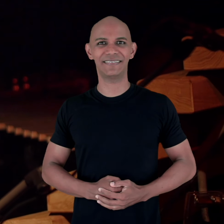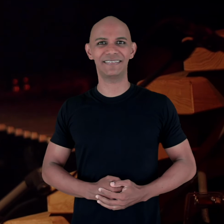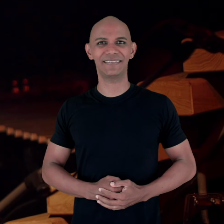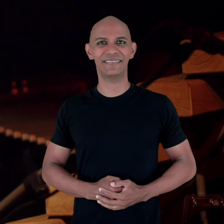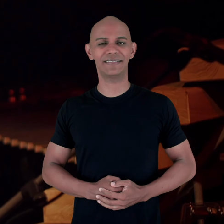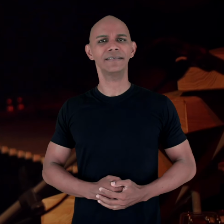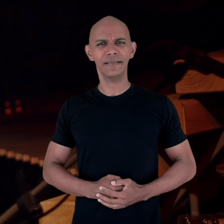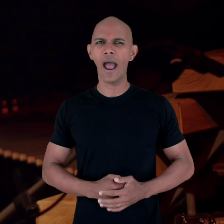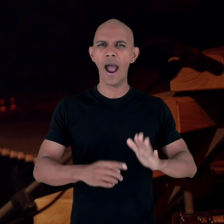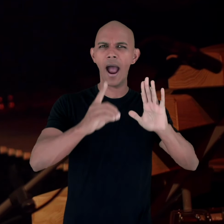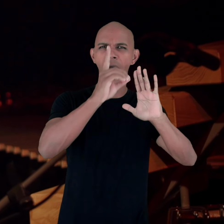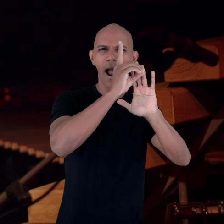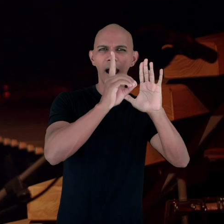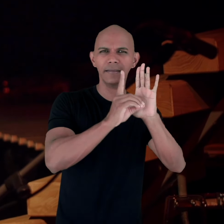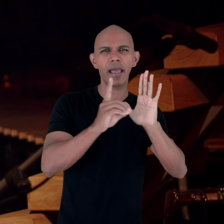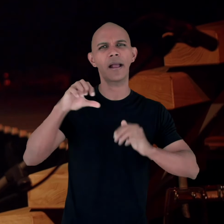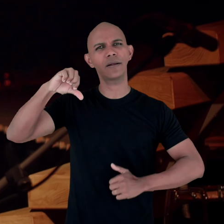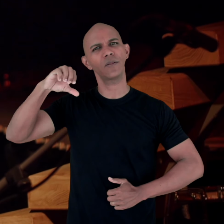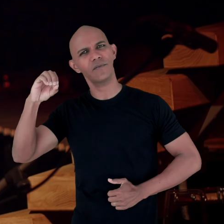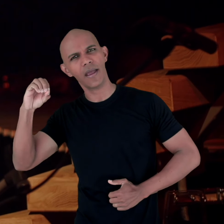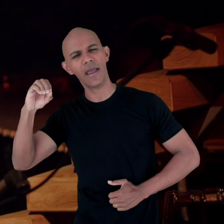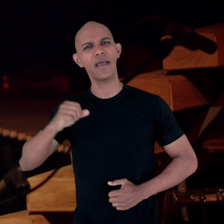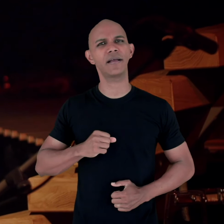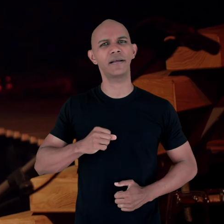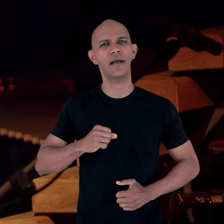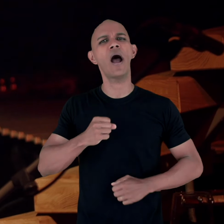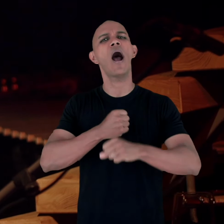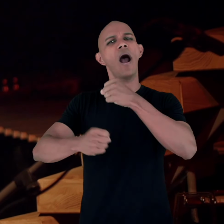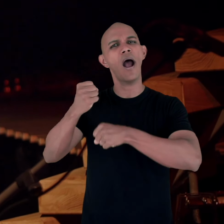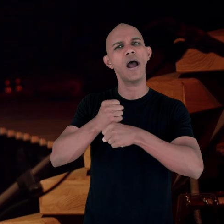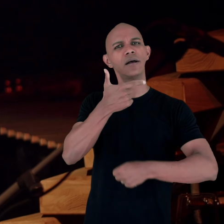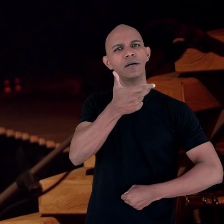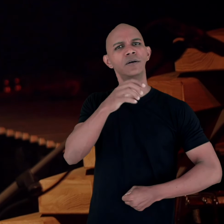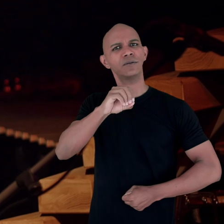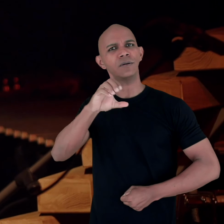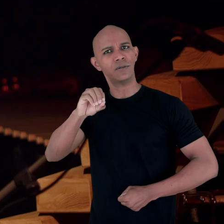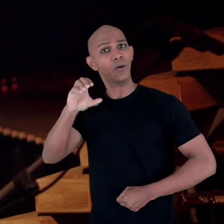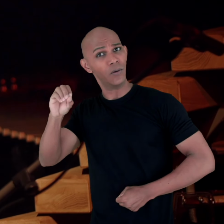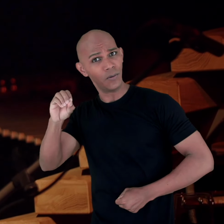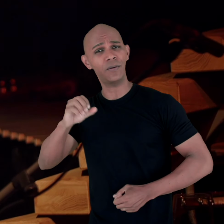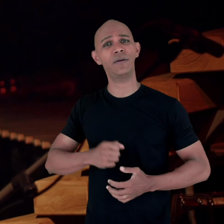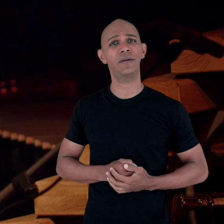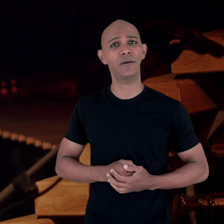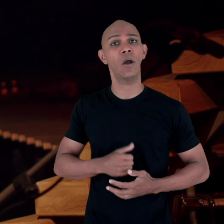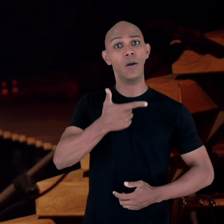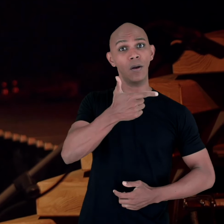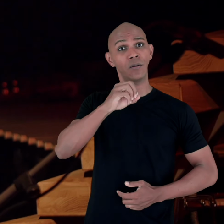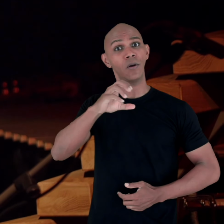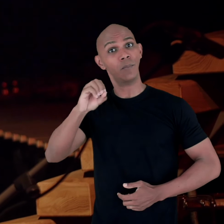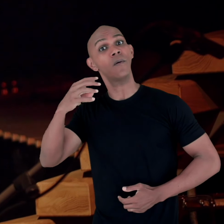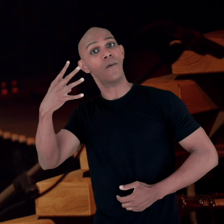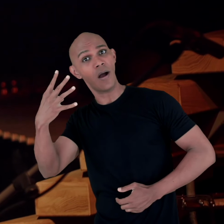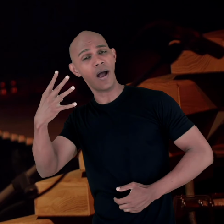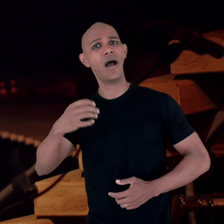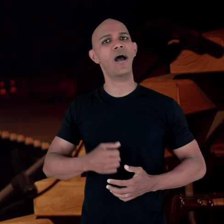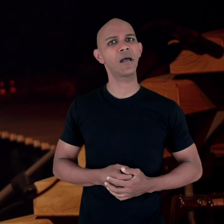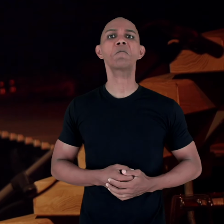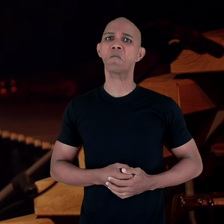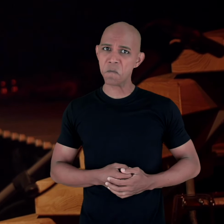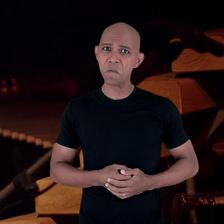outras peças são para percussão, né? E são escritas na década de 90, em 2000 e 2004. E aí